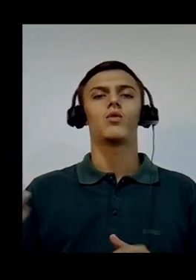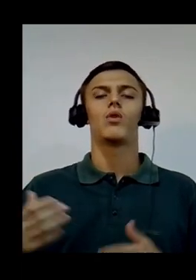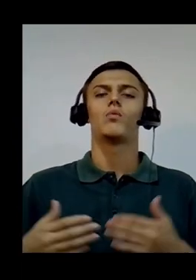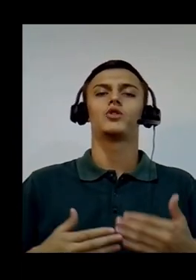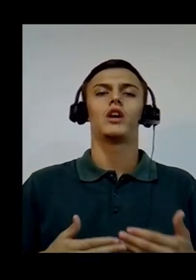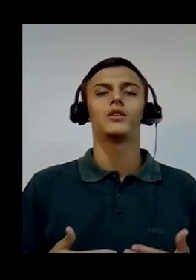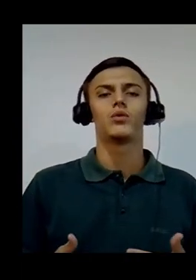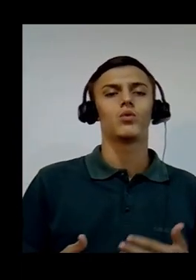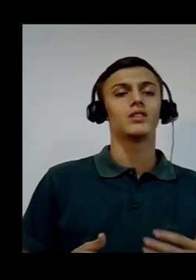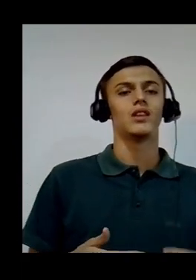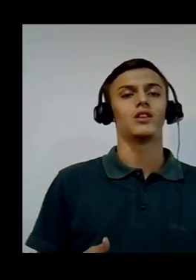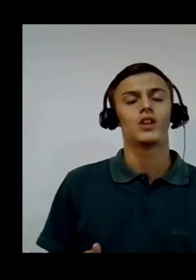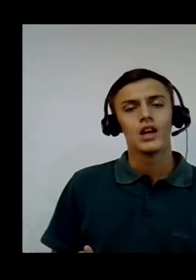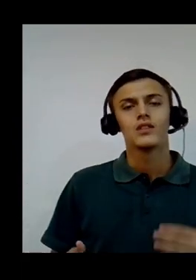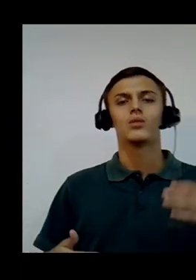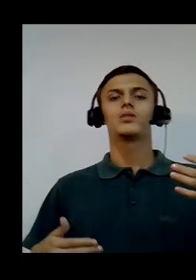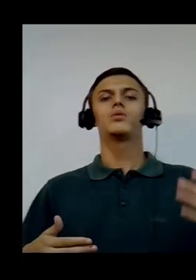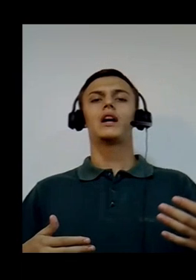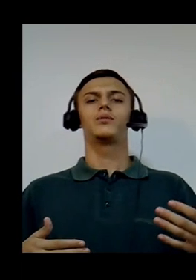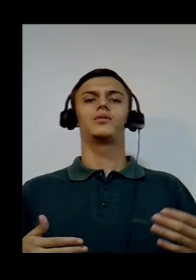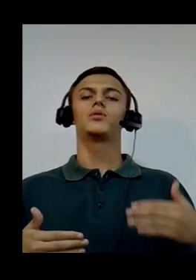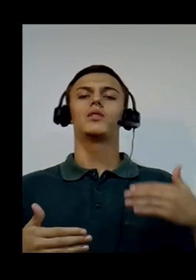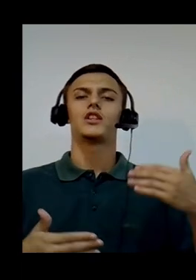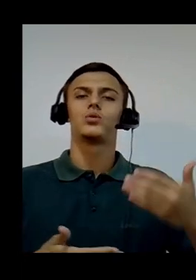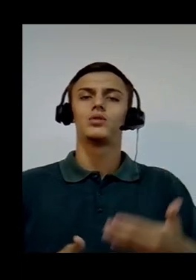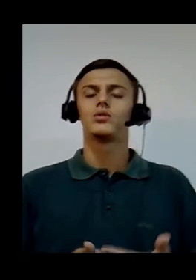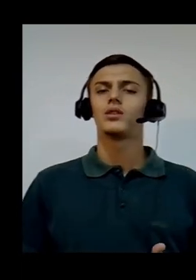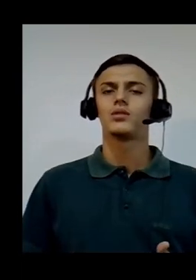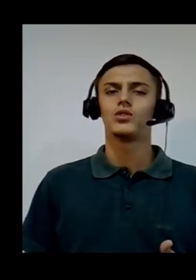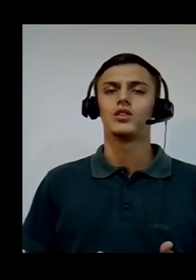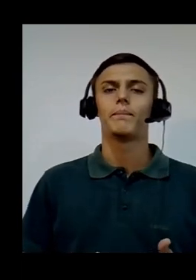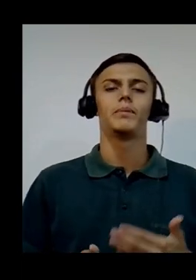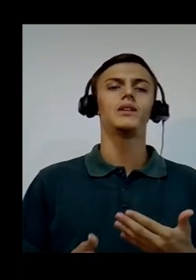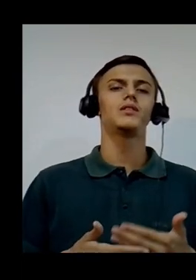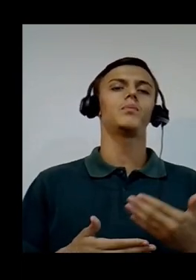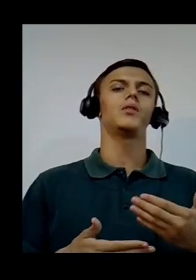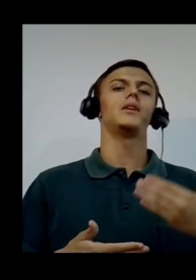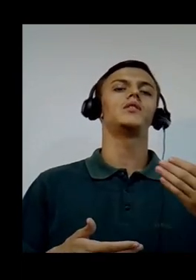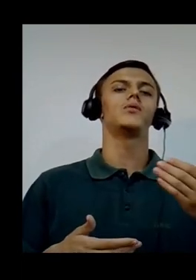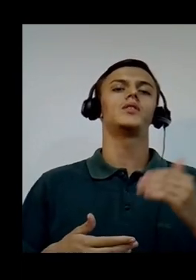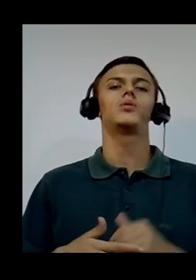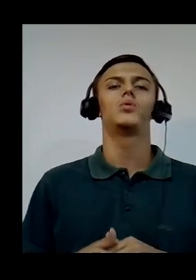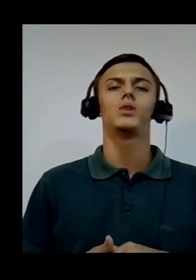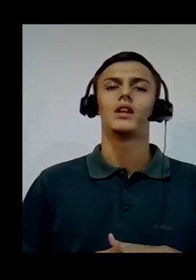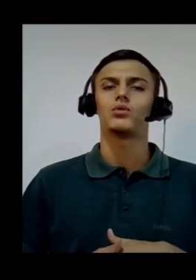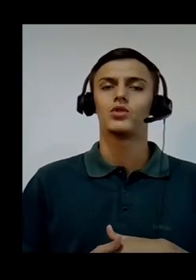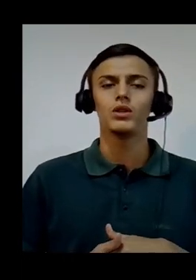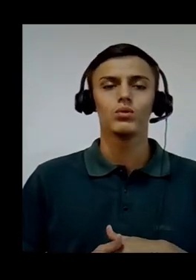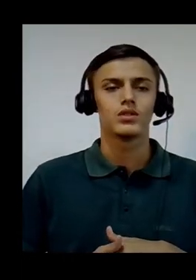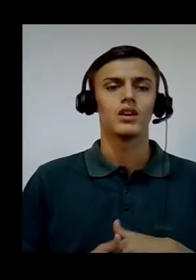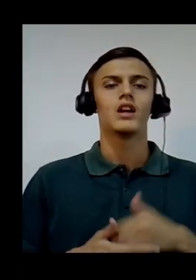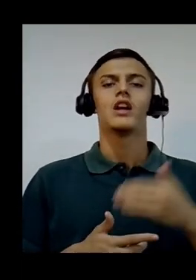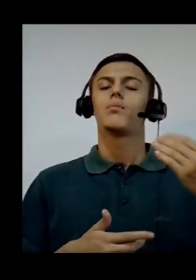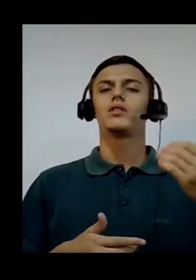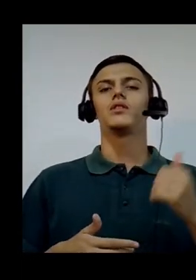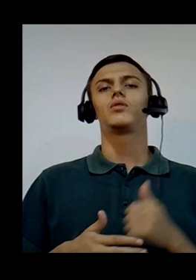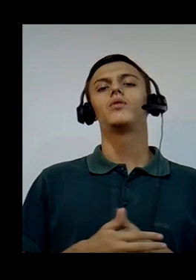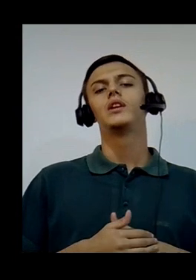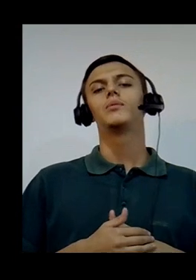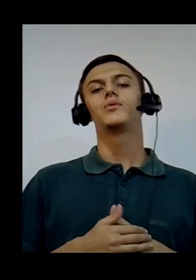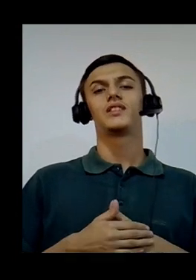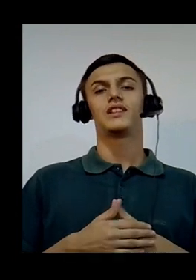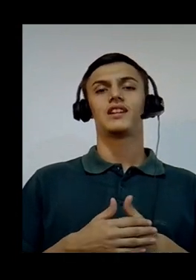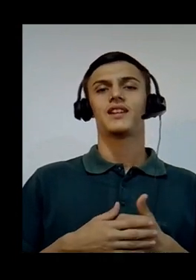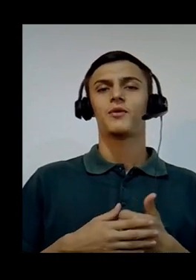para um hospital com algum machucado, com algum acidente? São seus atos, são suas atitudes durante o seu dia, principalmente se você atua dentro de uma indústria.